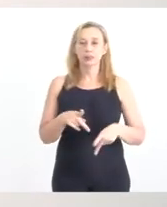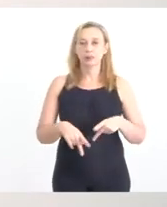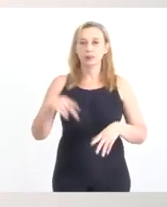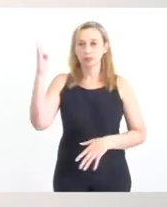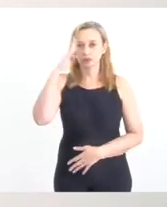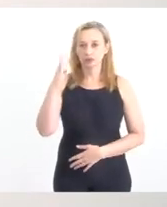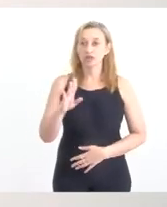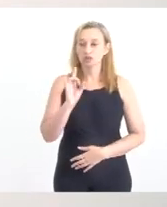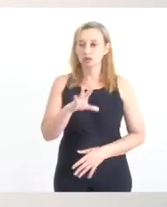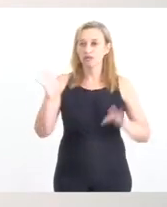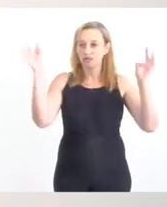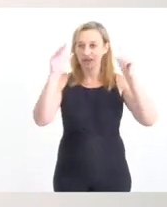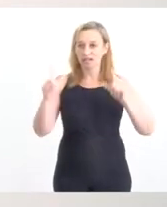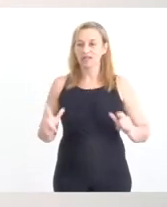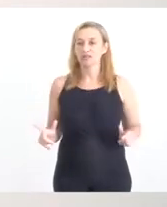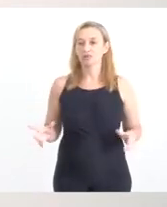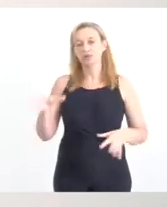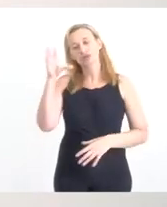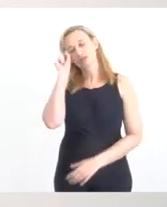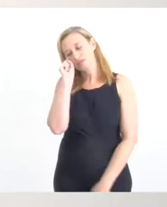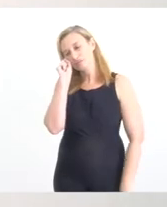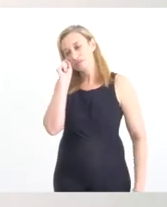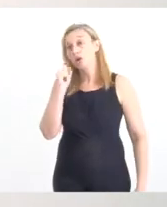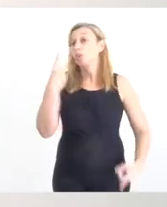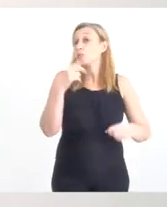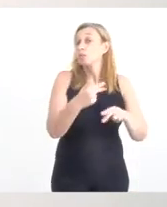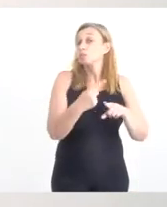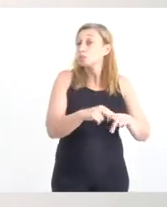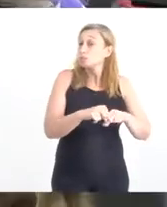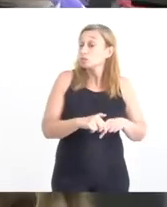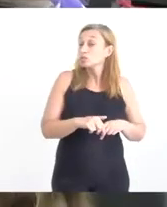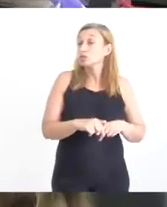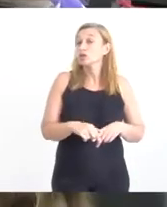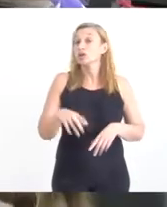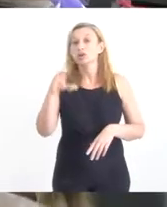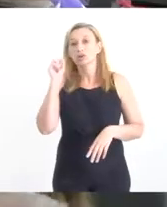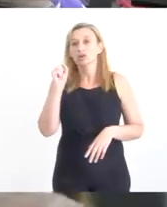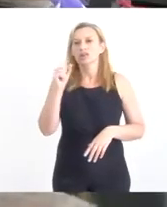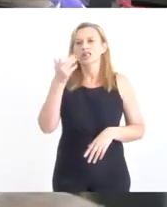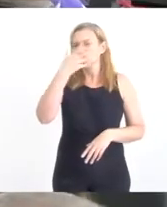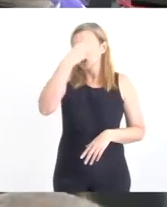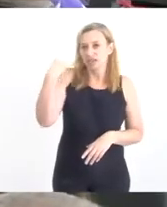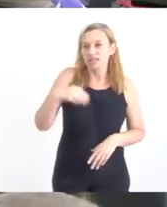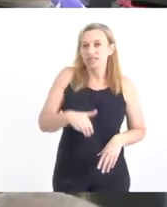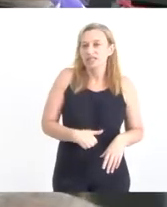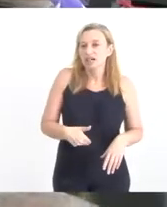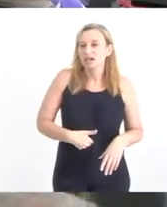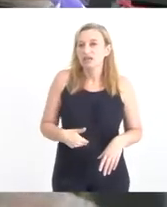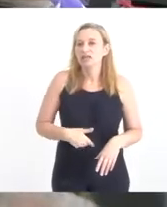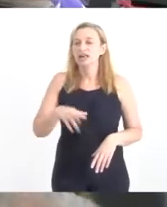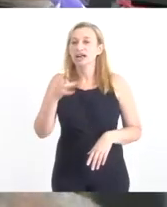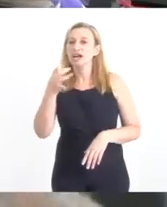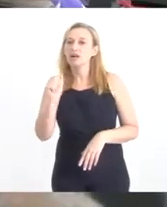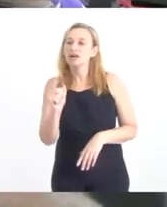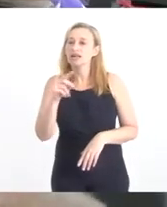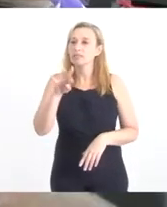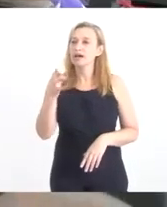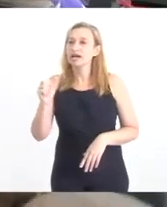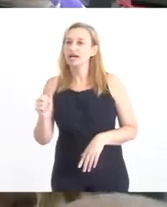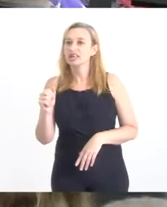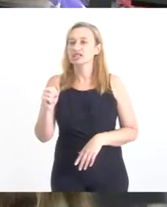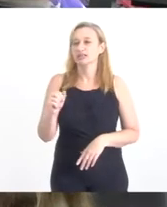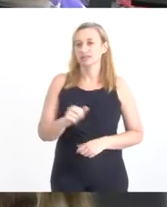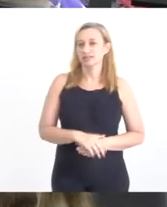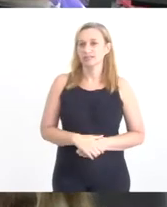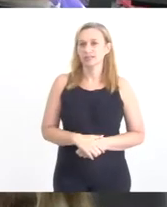só é feliz quando está dormindo pois esquece que tá com fome Caro Carolina Maria de